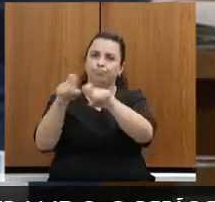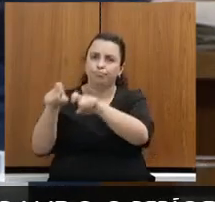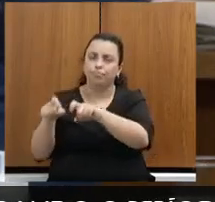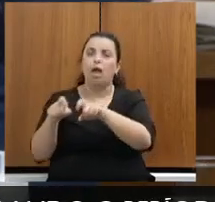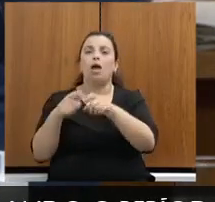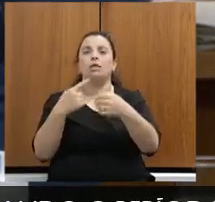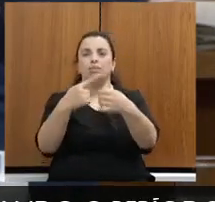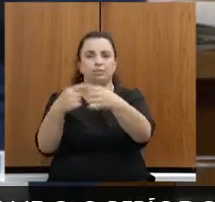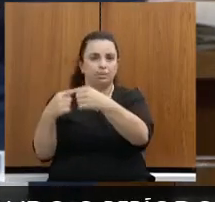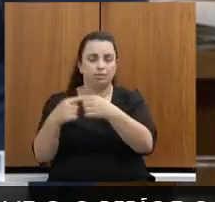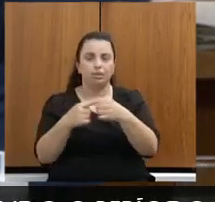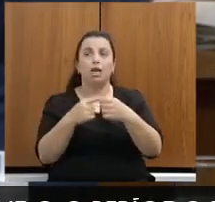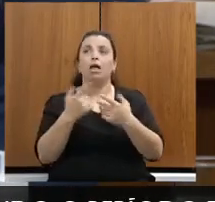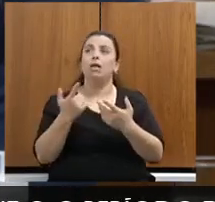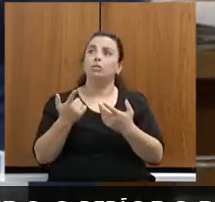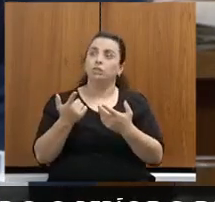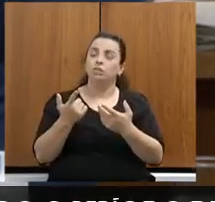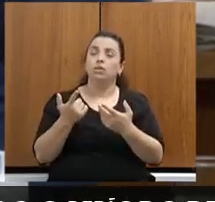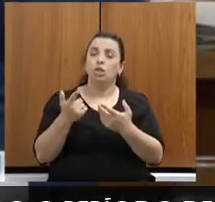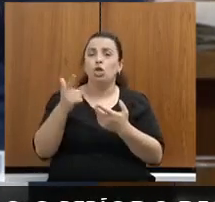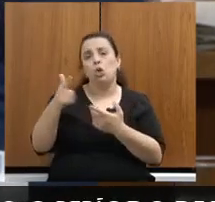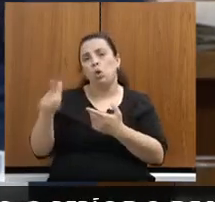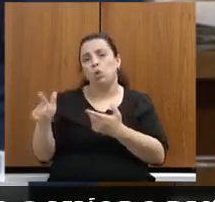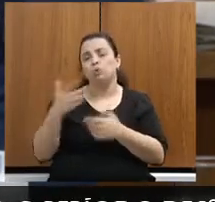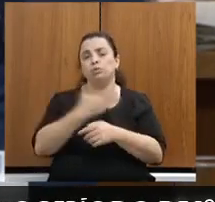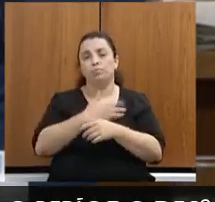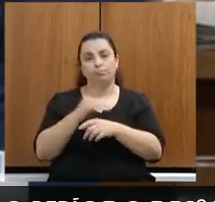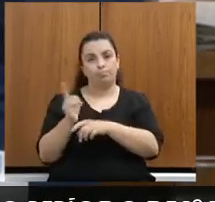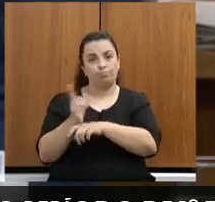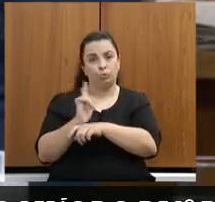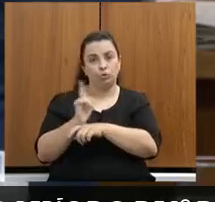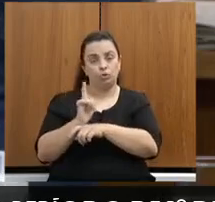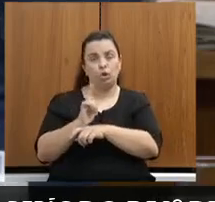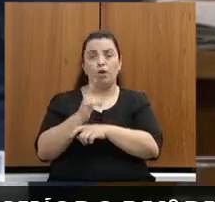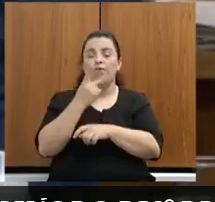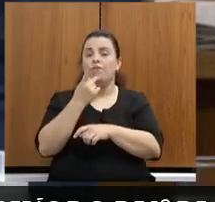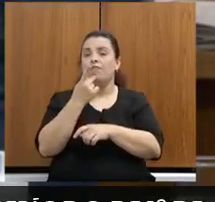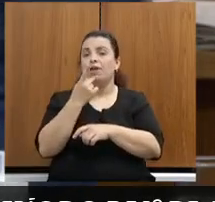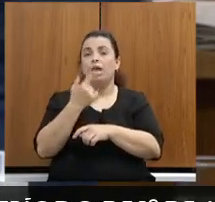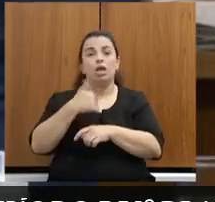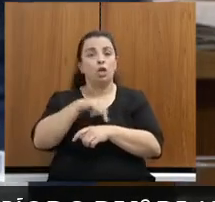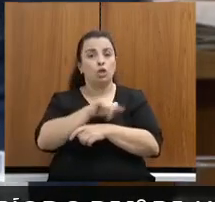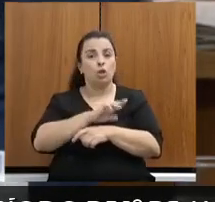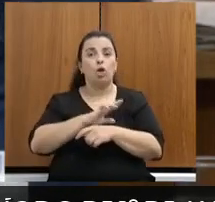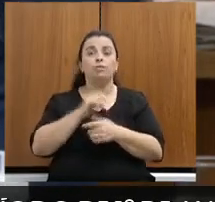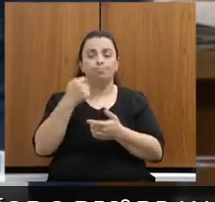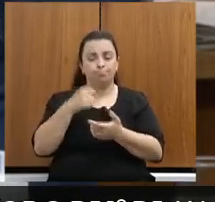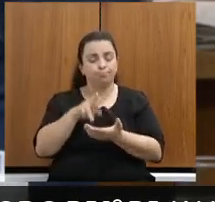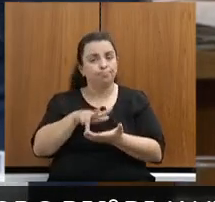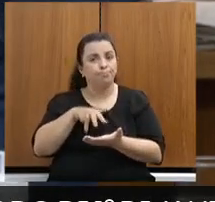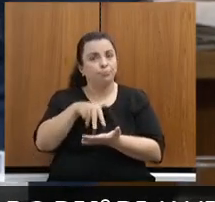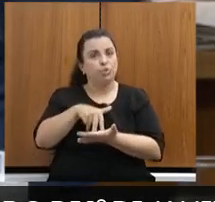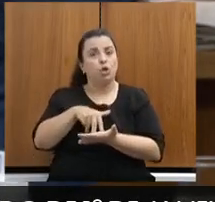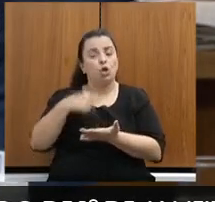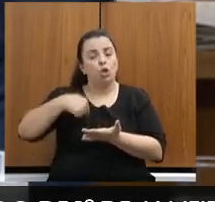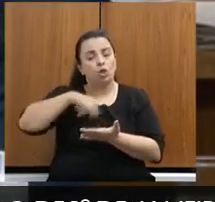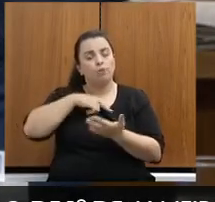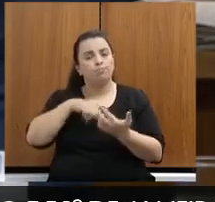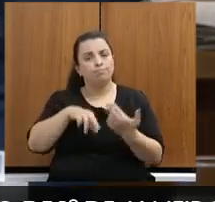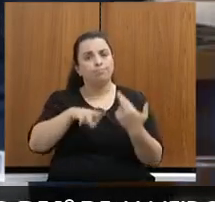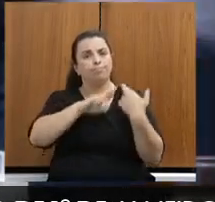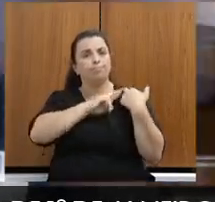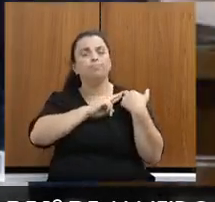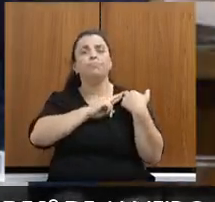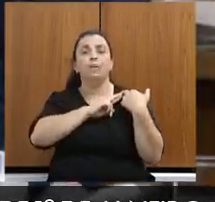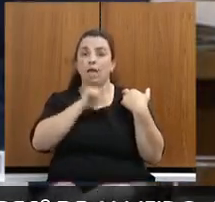colegas que também são gestores né que nós não podemos abandonar a nossa missão a missão tão